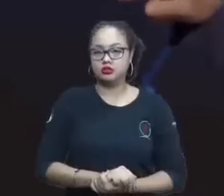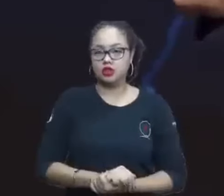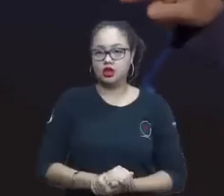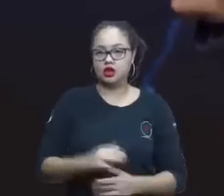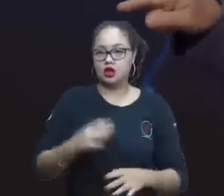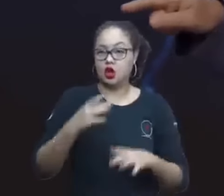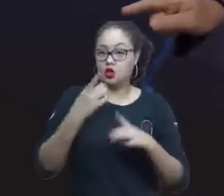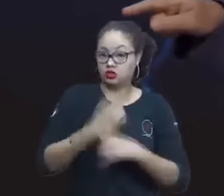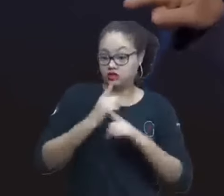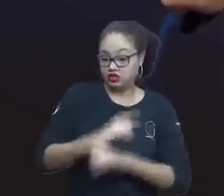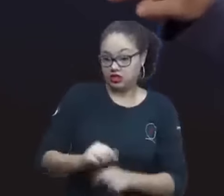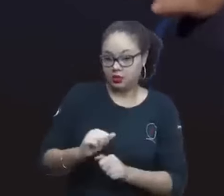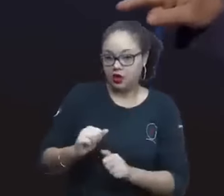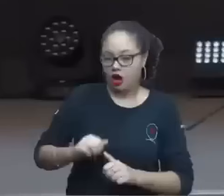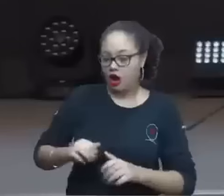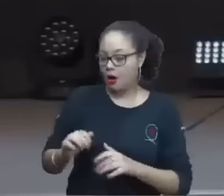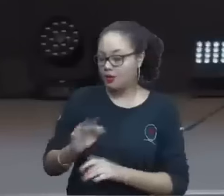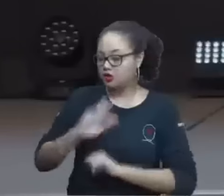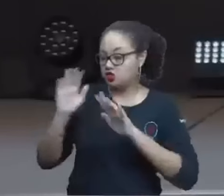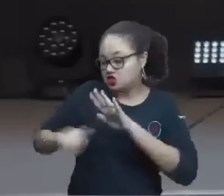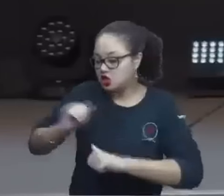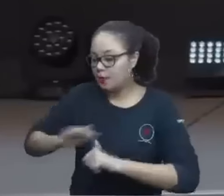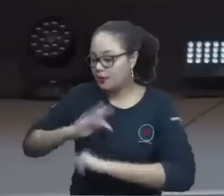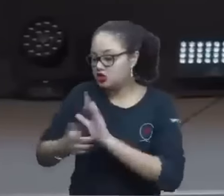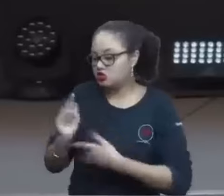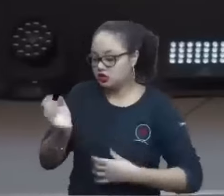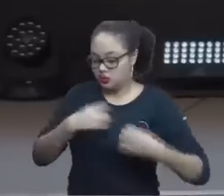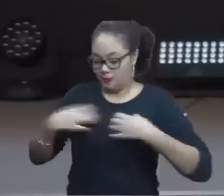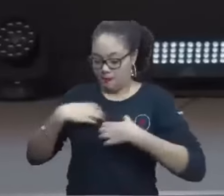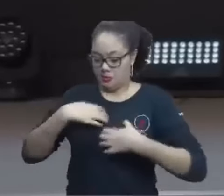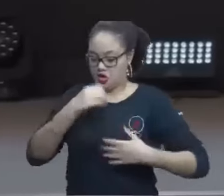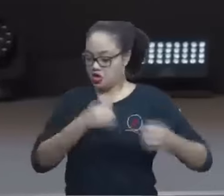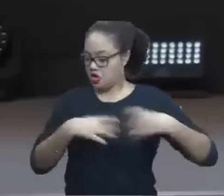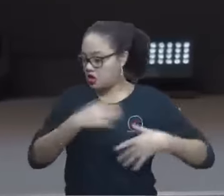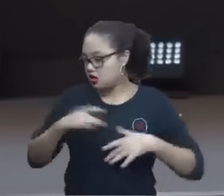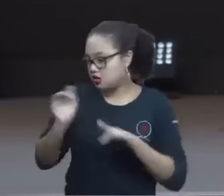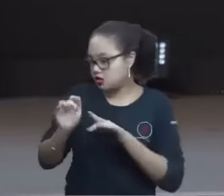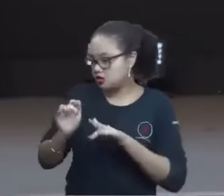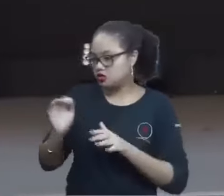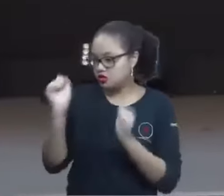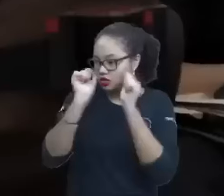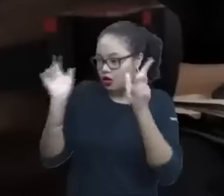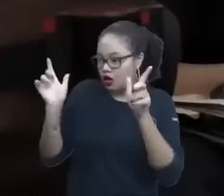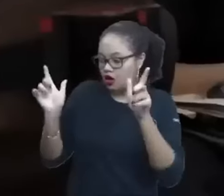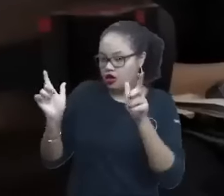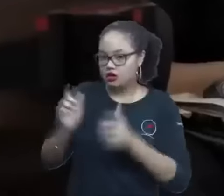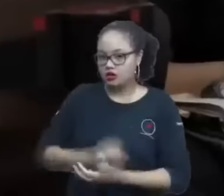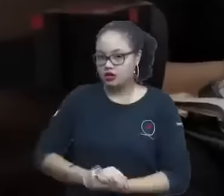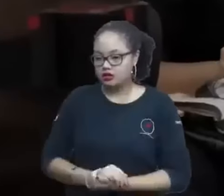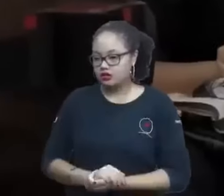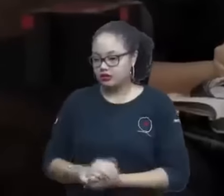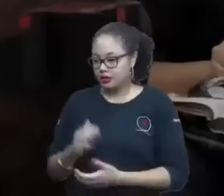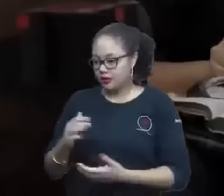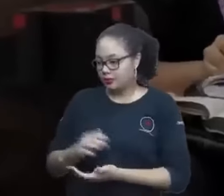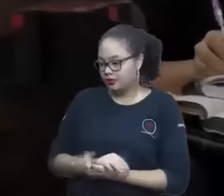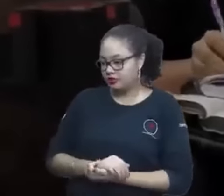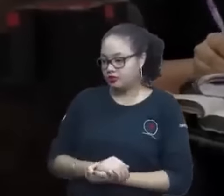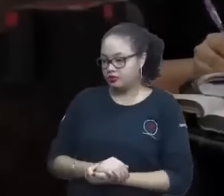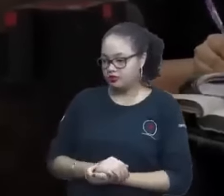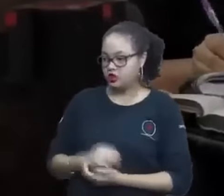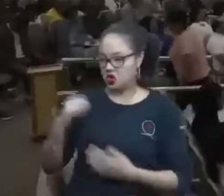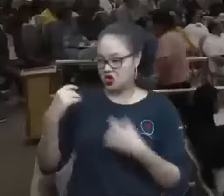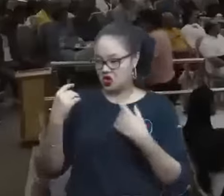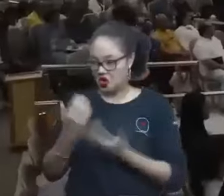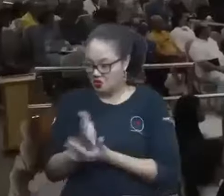acordam Jesus com medo de morrer não se te dá Que pereçamos hã